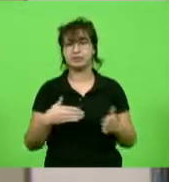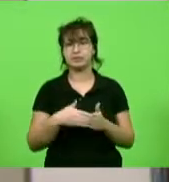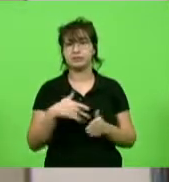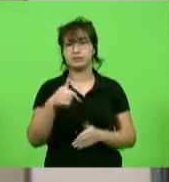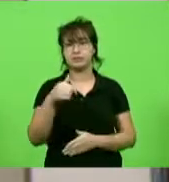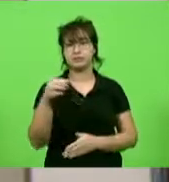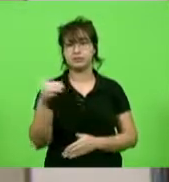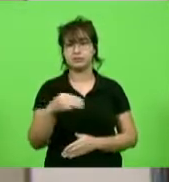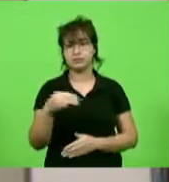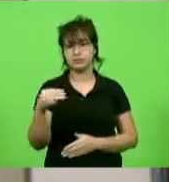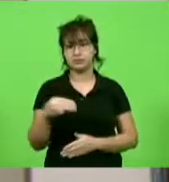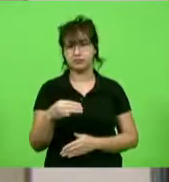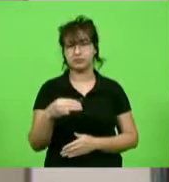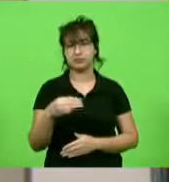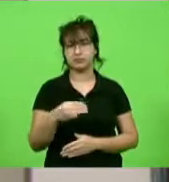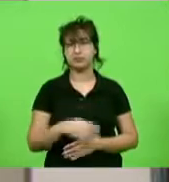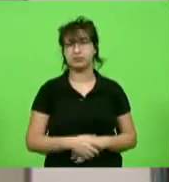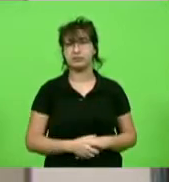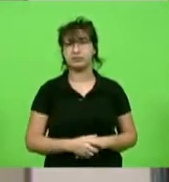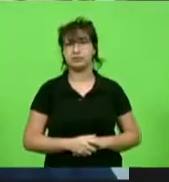minutos e 30 segundos.